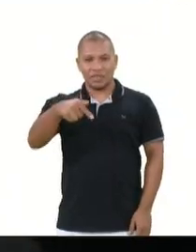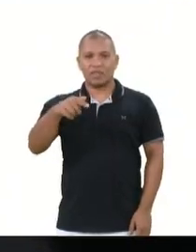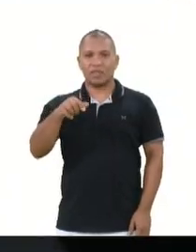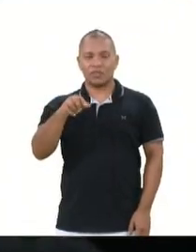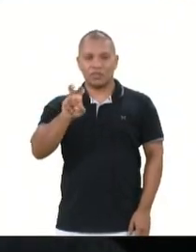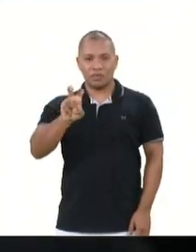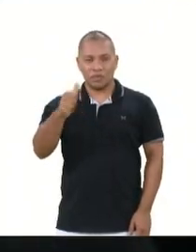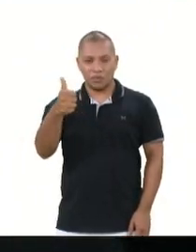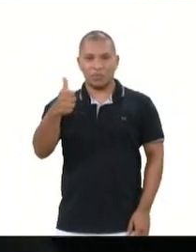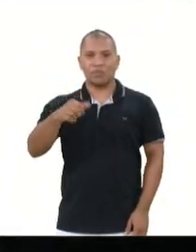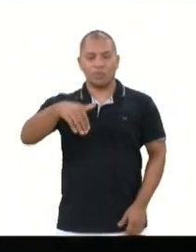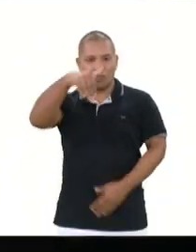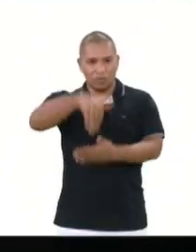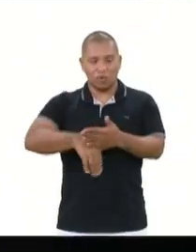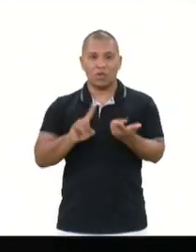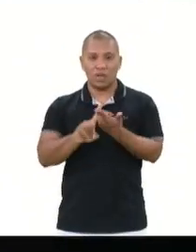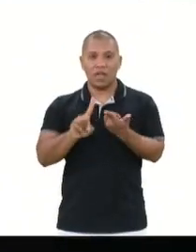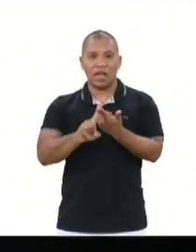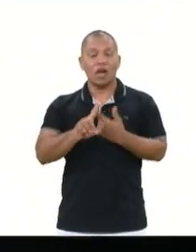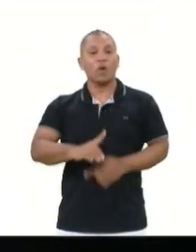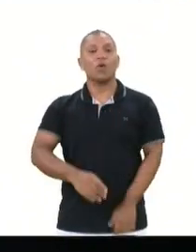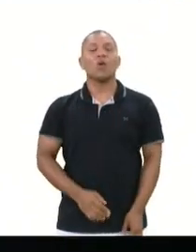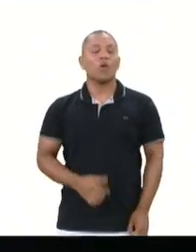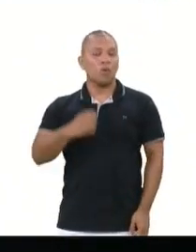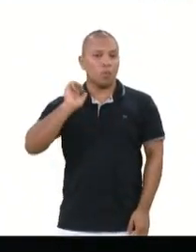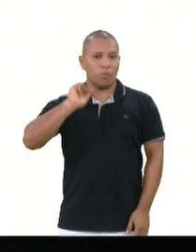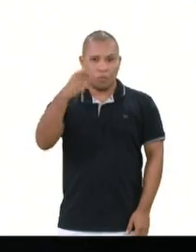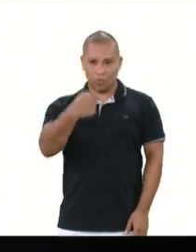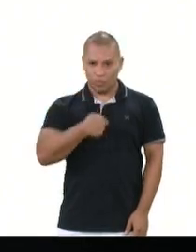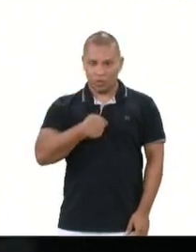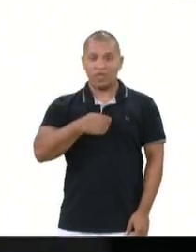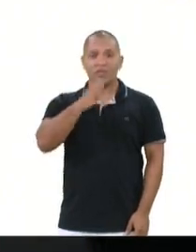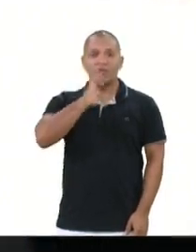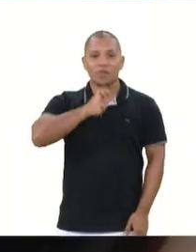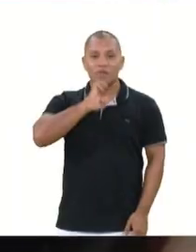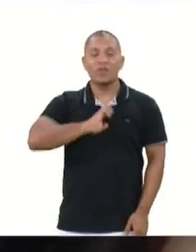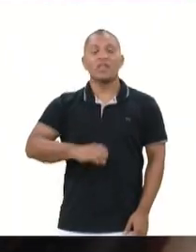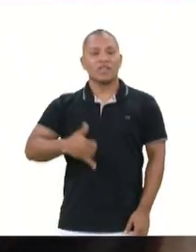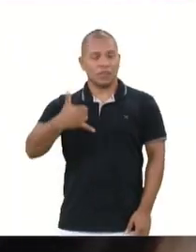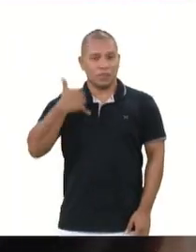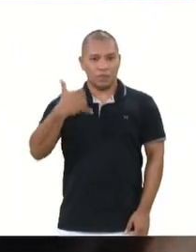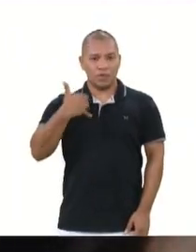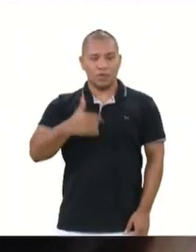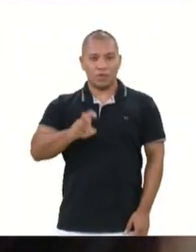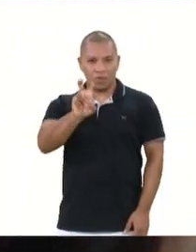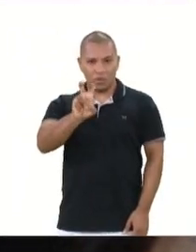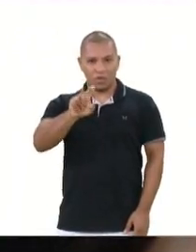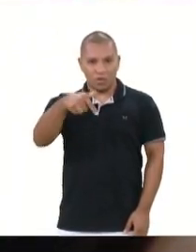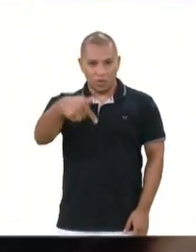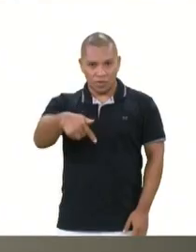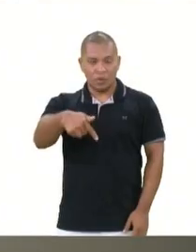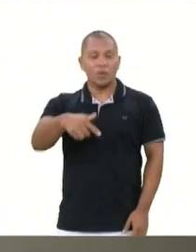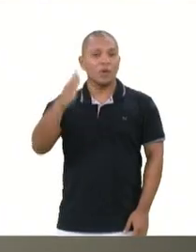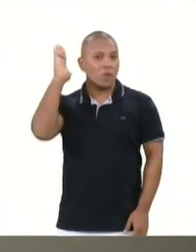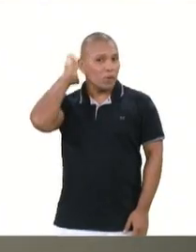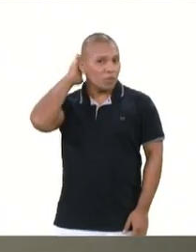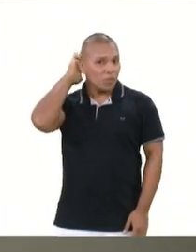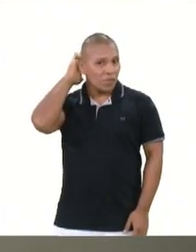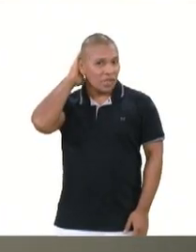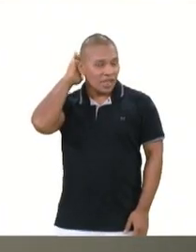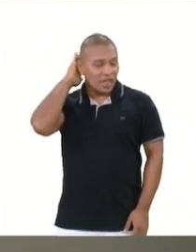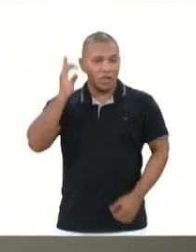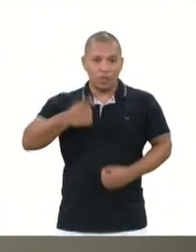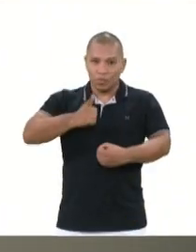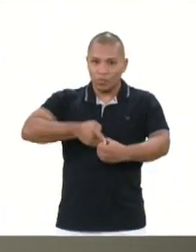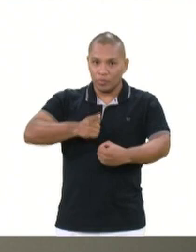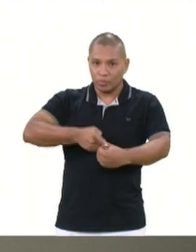O candidato Everaldo Eguche é delegado de Polícia Federal, tem 57 anos e é paraense de Tomé Açu. Veio morar em